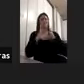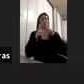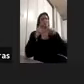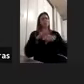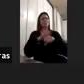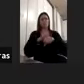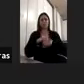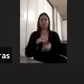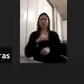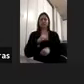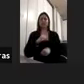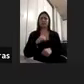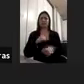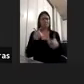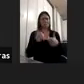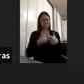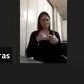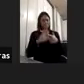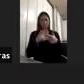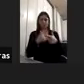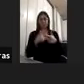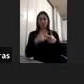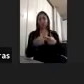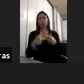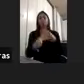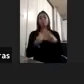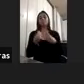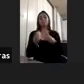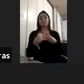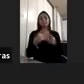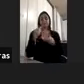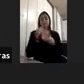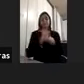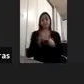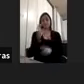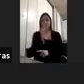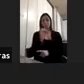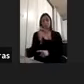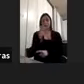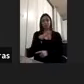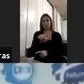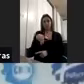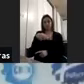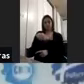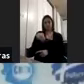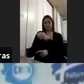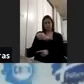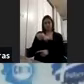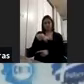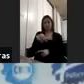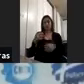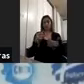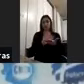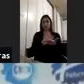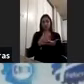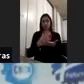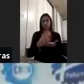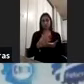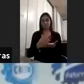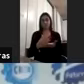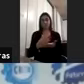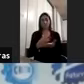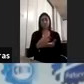resultados. Quando chegou em outubro que eles aceitaram, porque ele bateu o pé. E esses meses todos, deixa eu só te interromper um